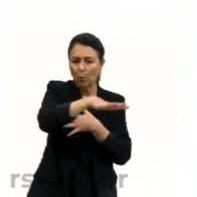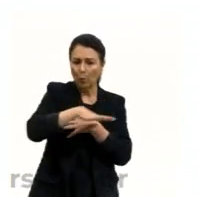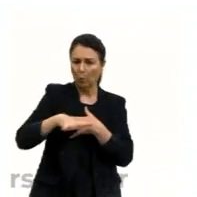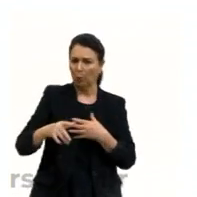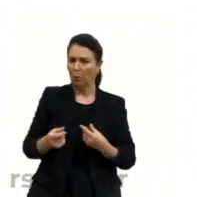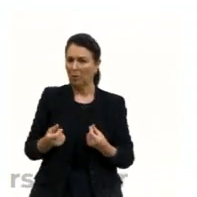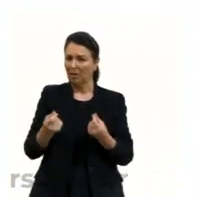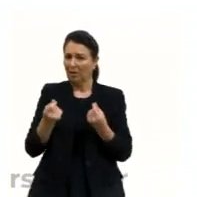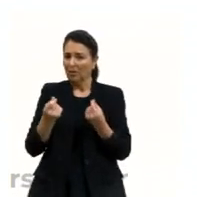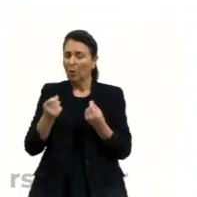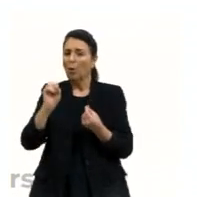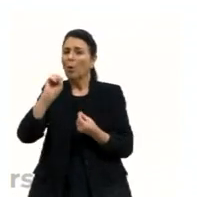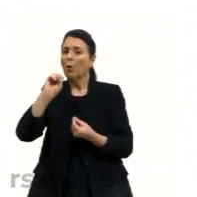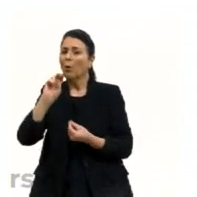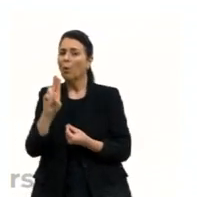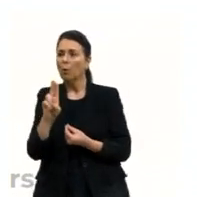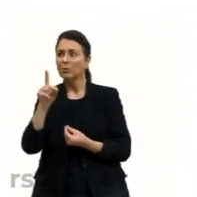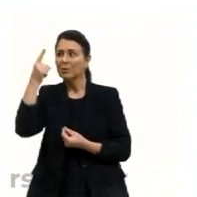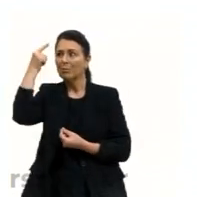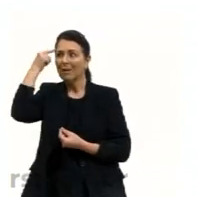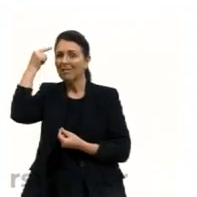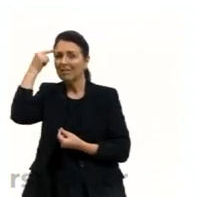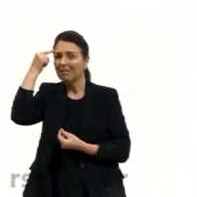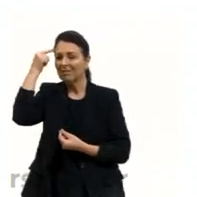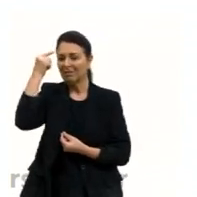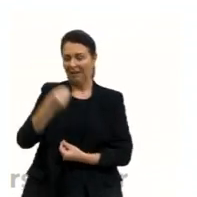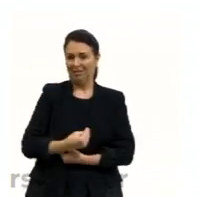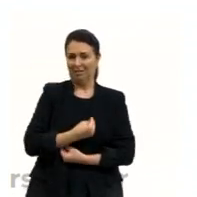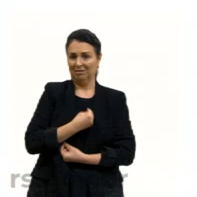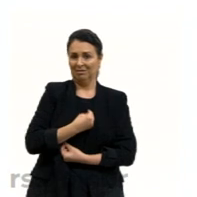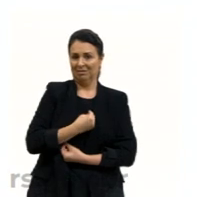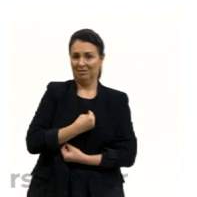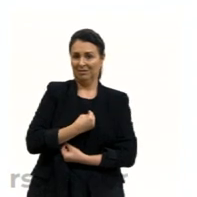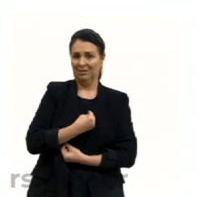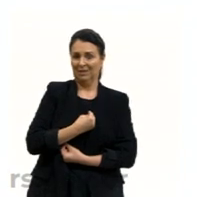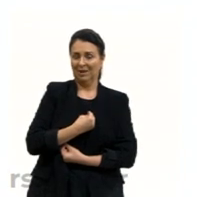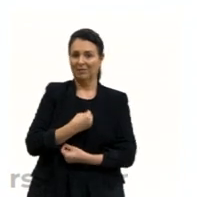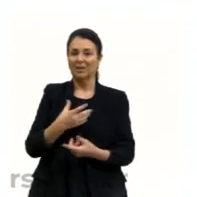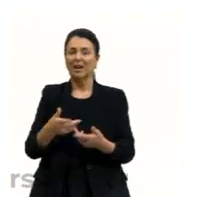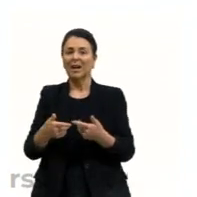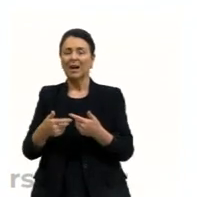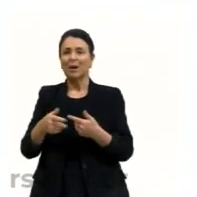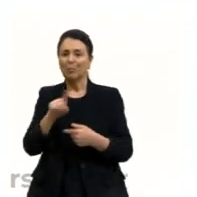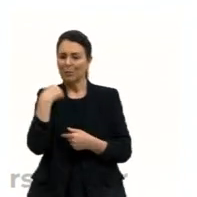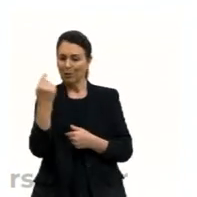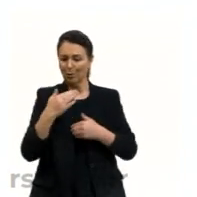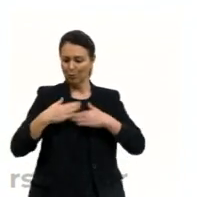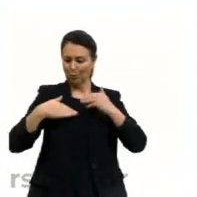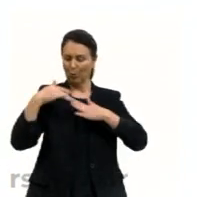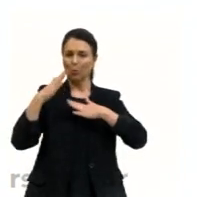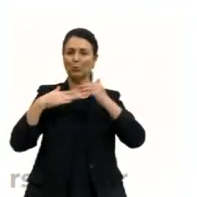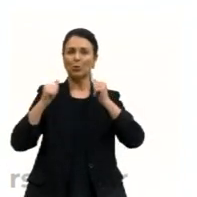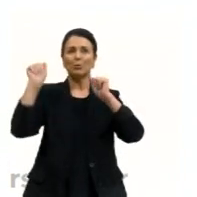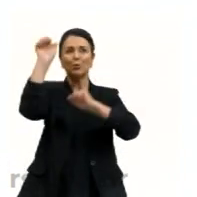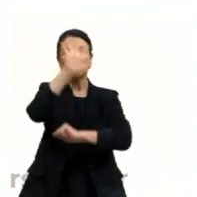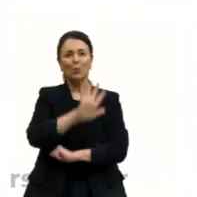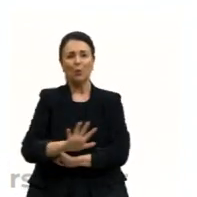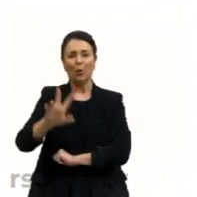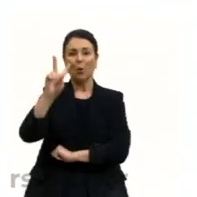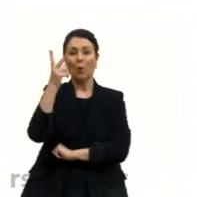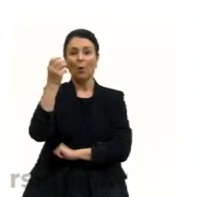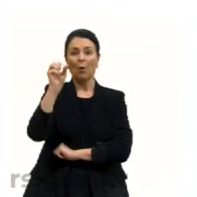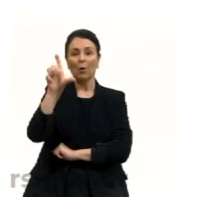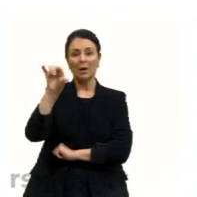utilidade de refletirmos sobre a vida das questões vitais de Kombi doce construirmos de forma holística de